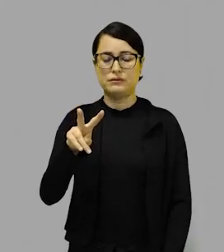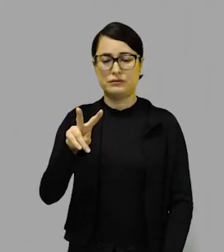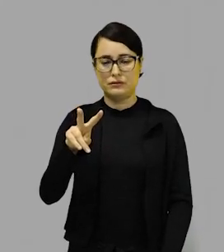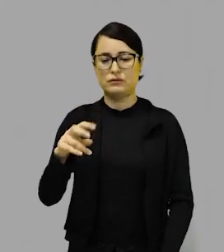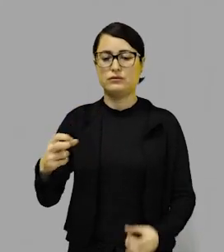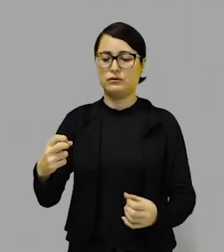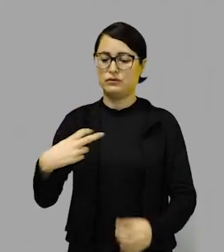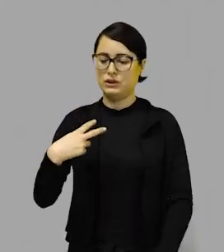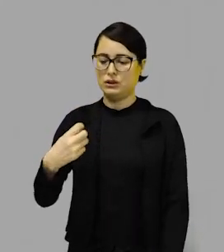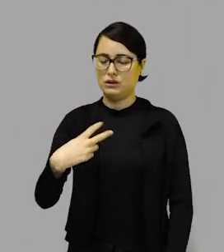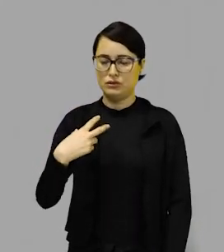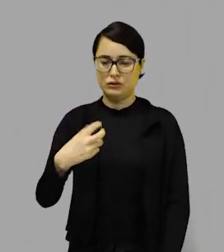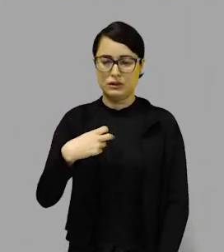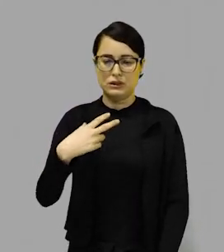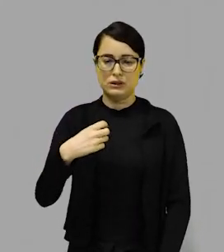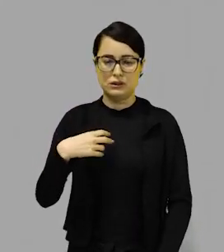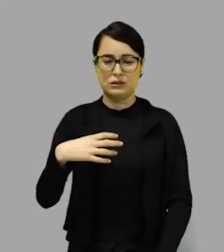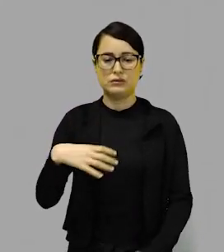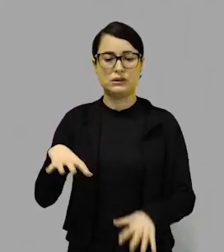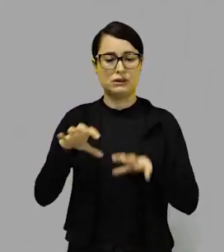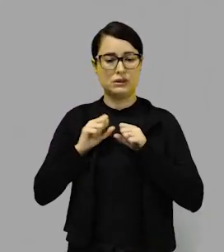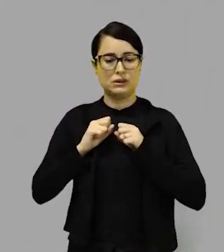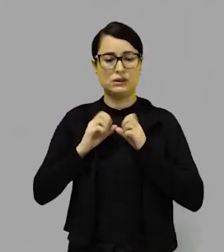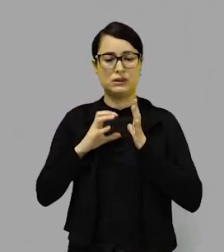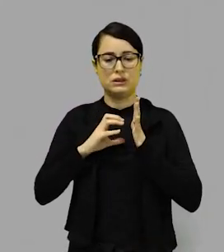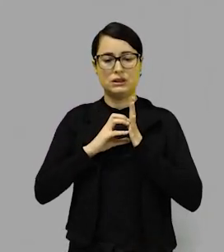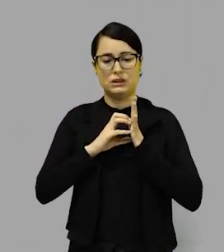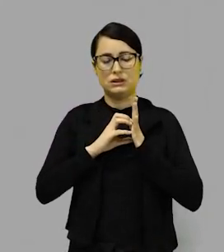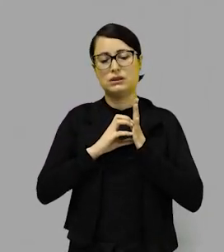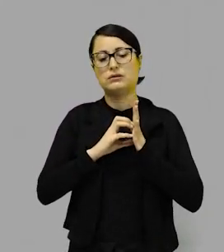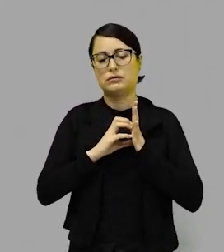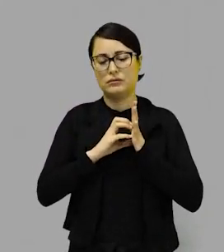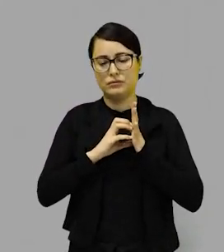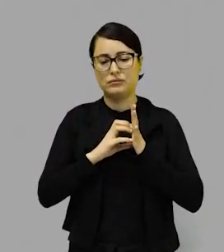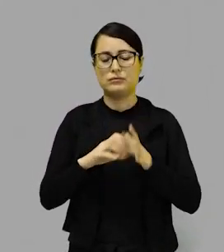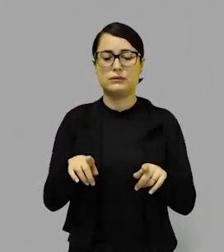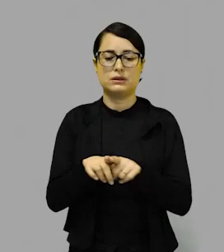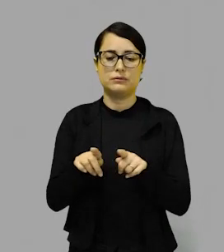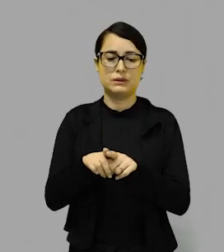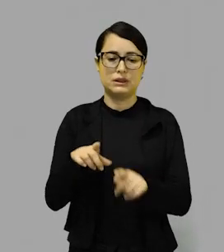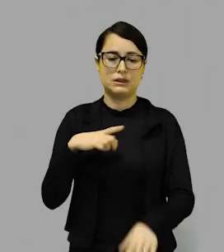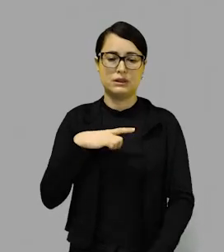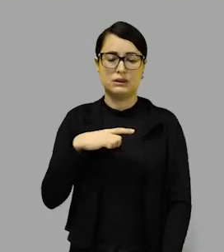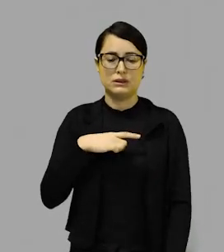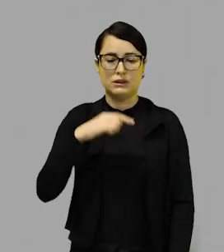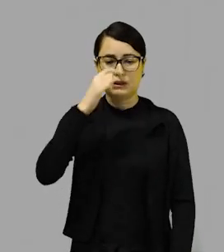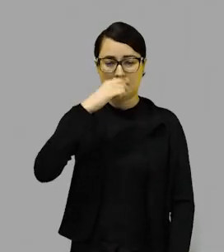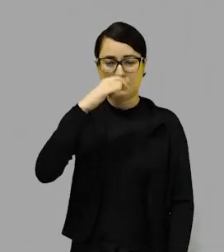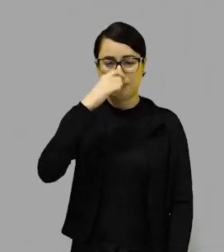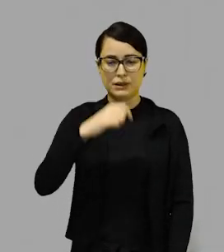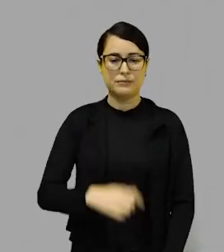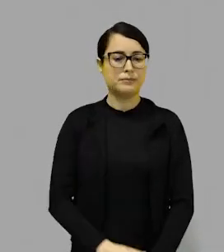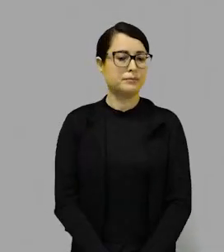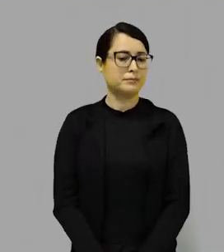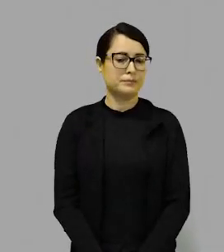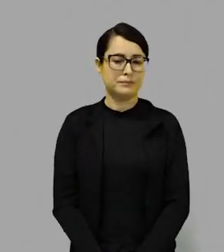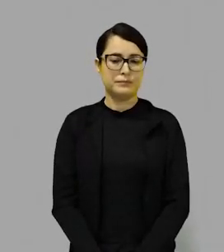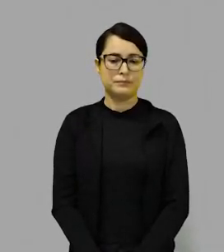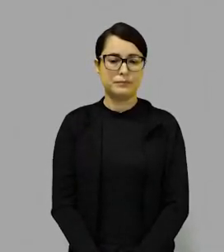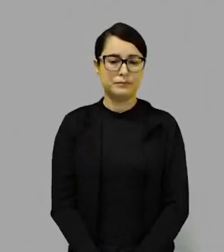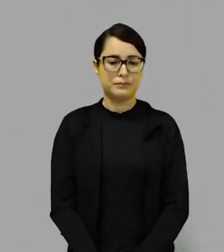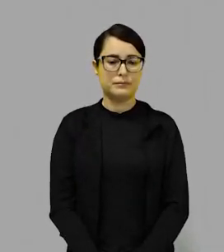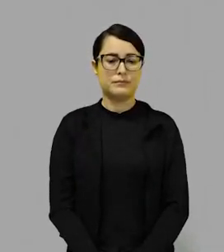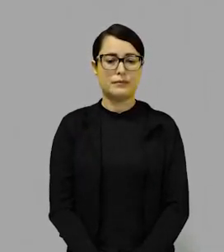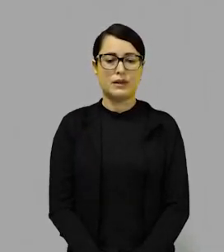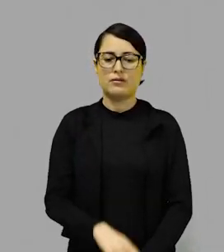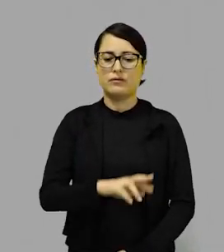vírus, né, que causa a AIDS. Mas além da AIDS, nós temos aqui, ó, a gripe, né? Tem vários tipos de